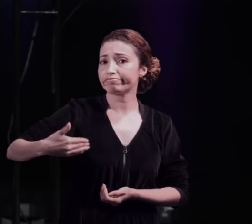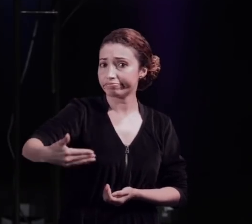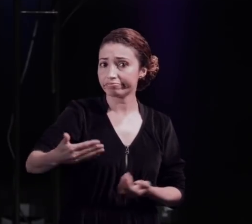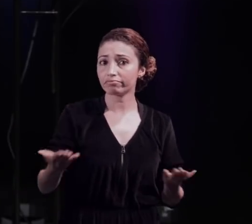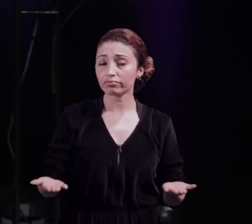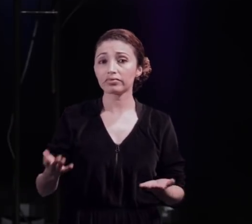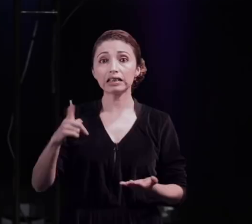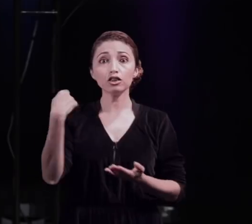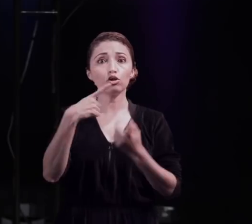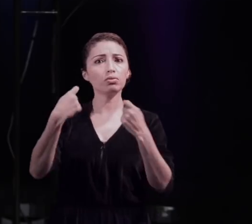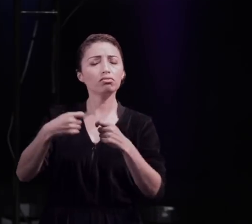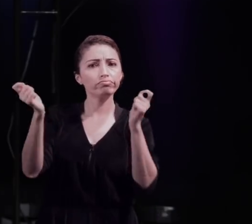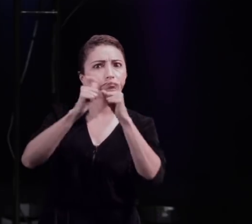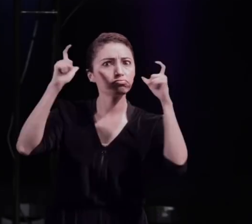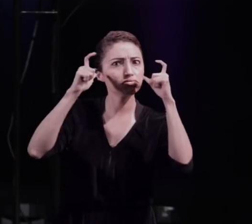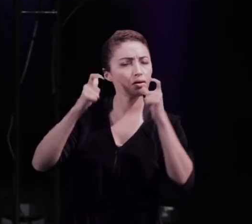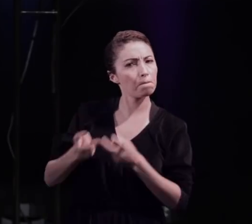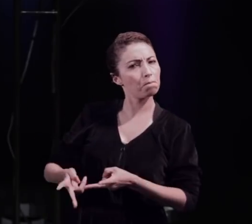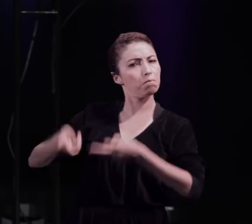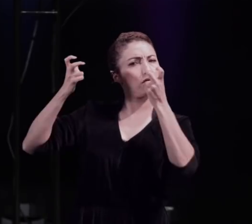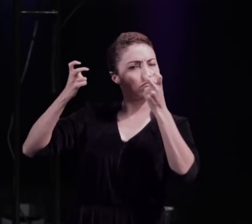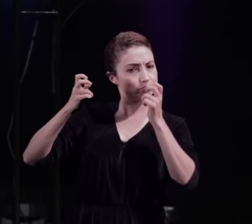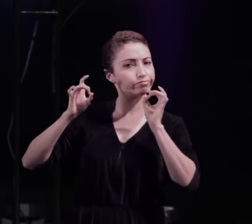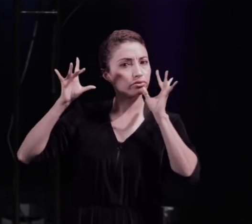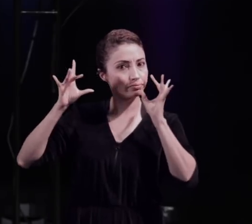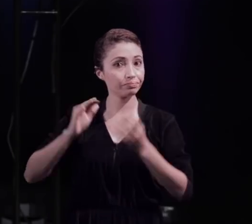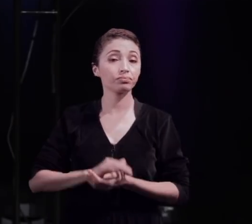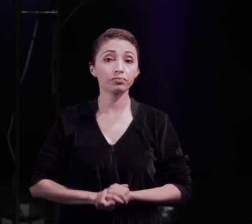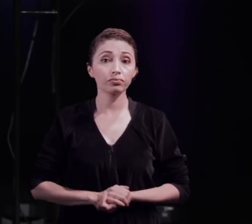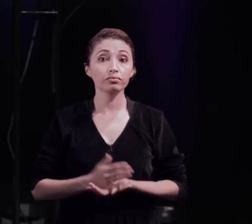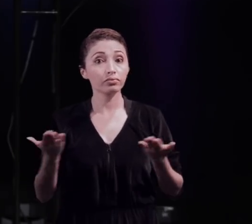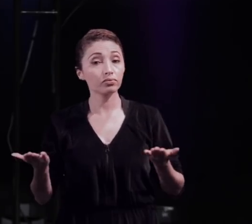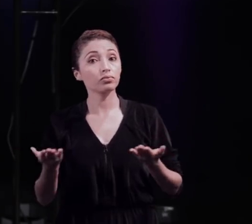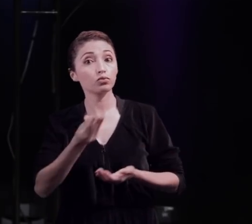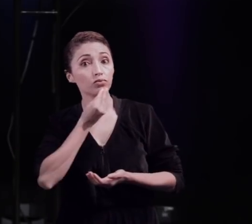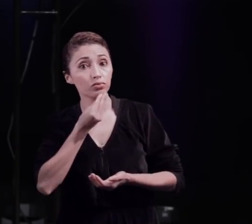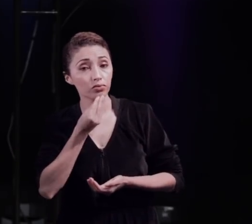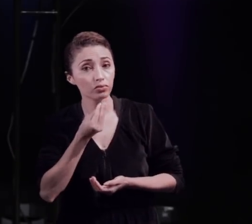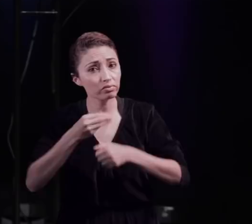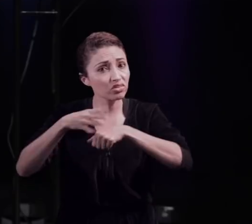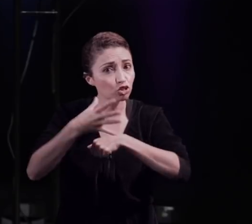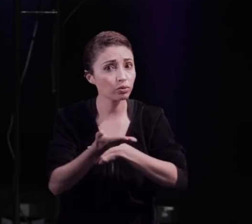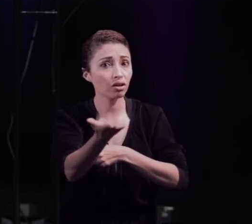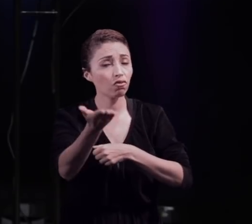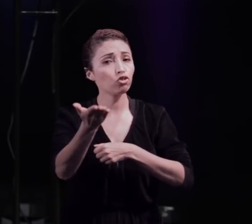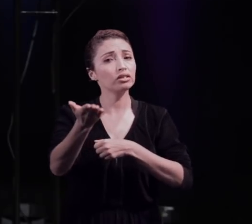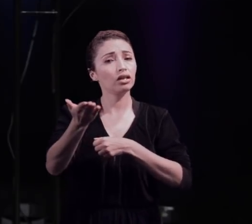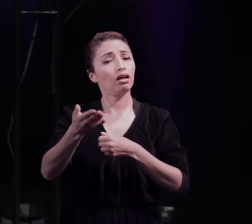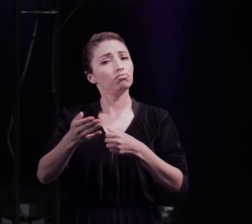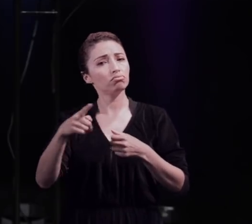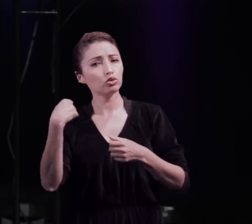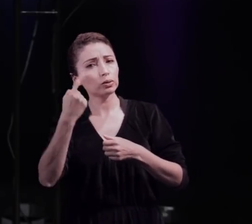nós precisamos detectar isto. E eu quero dar a oportunidade para você, enquanto nós estamos refletindo nesse